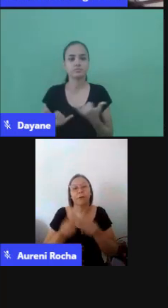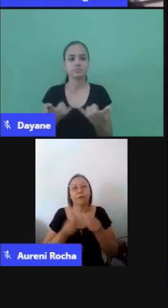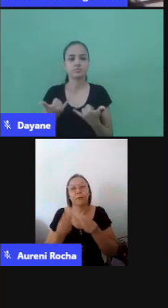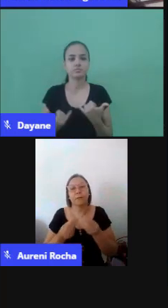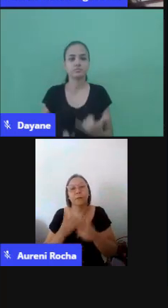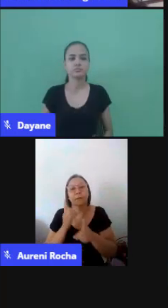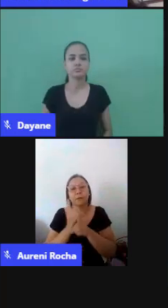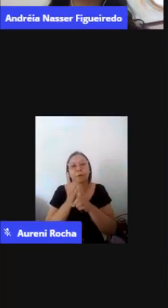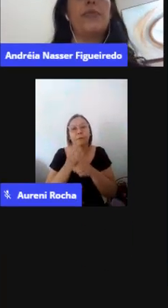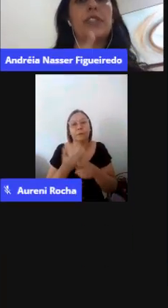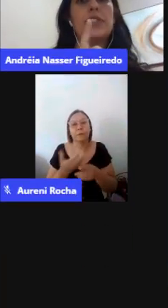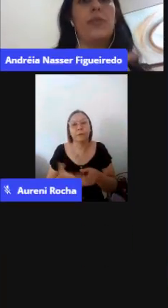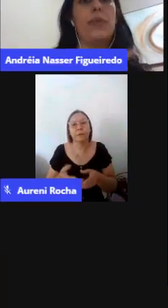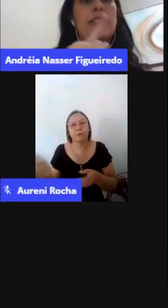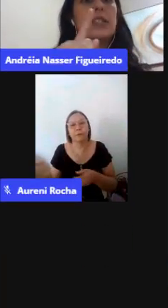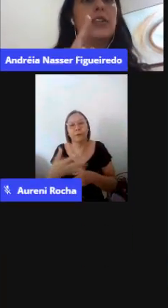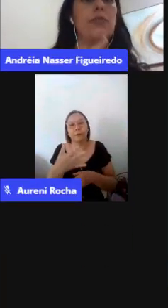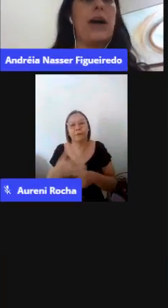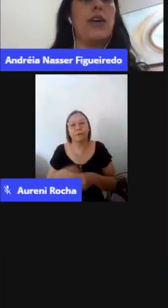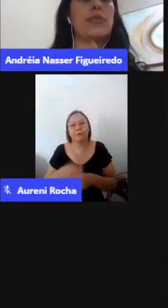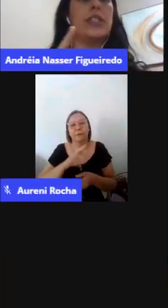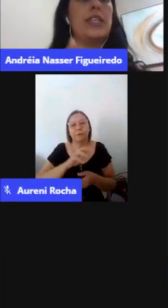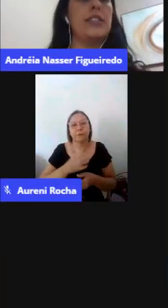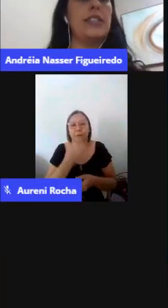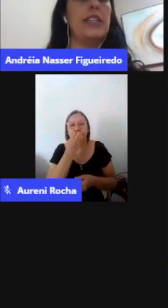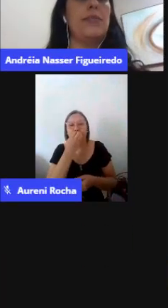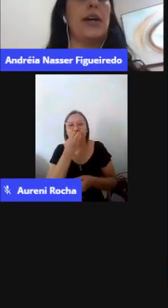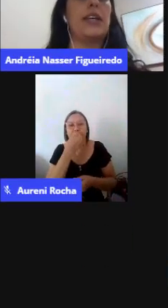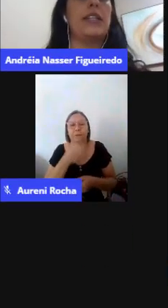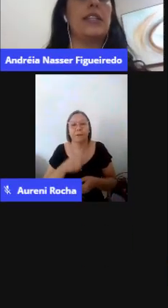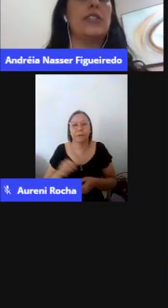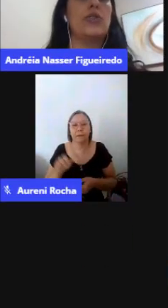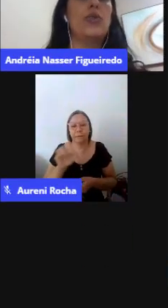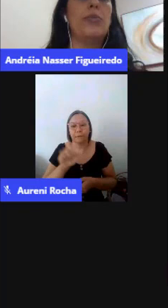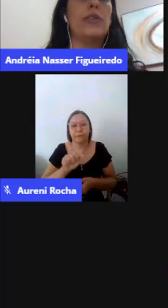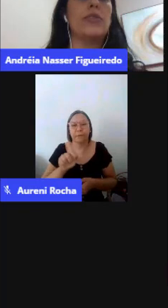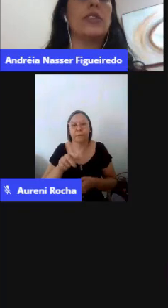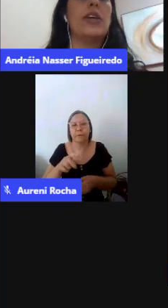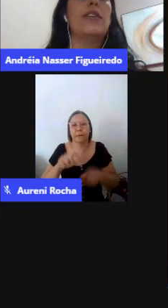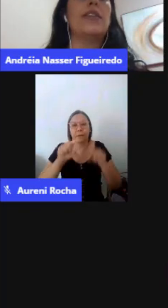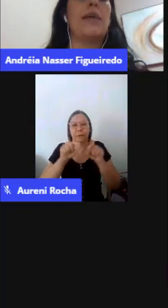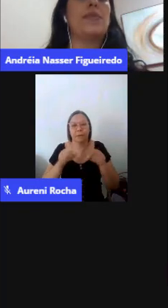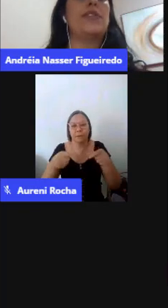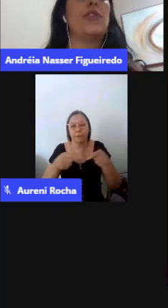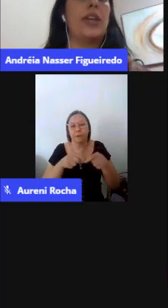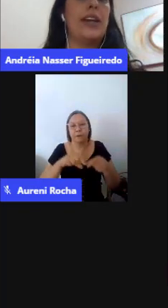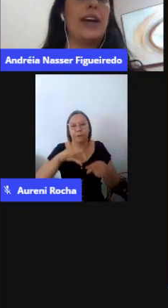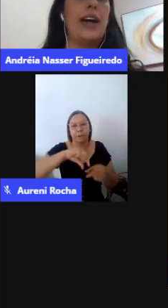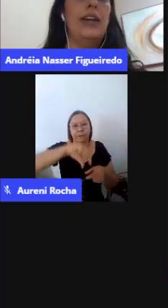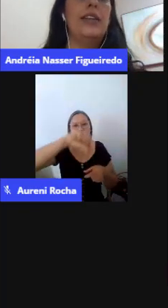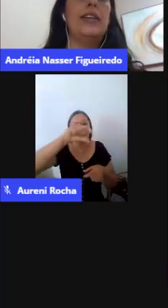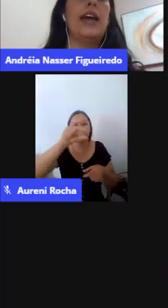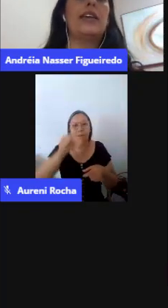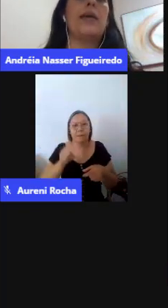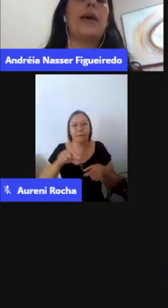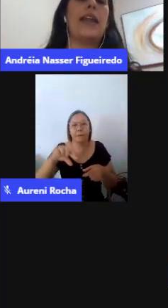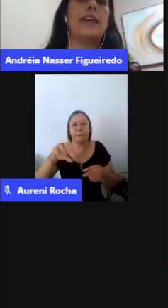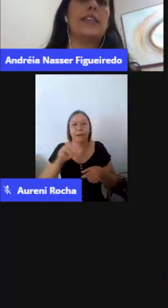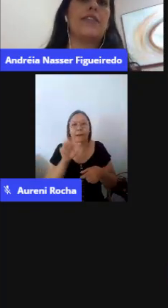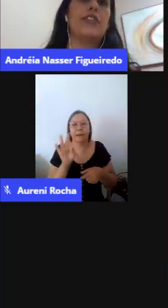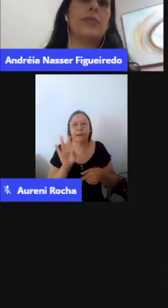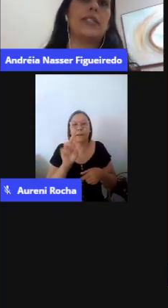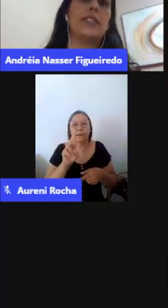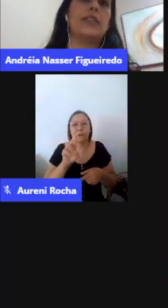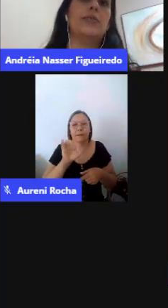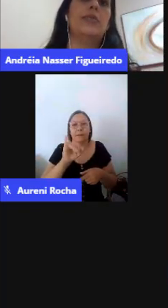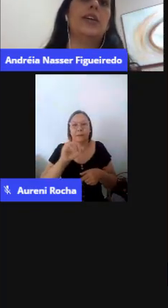de tabuleiro. Conforme vocês vão passando o mouse em cima aí desses números, é possível clicar e aí